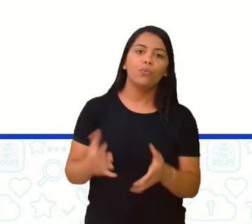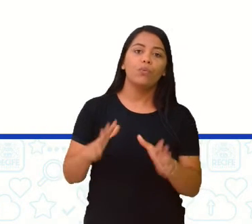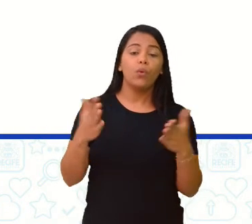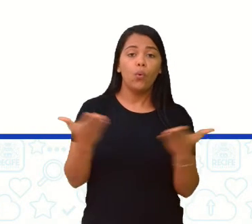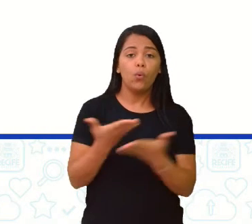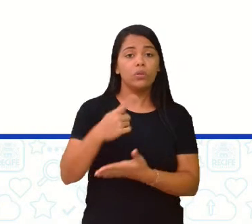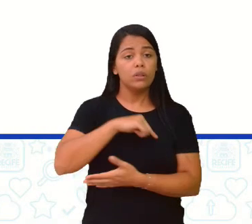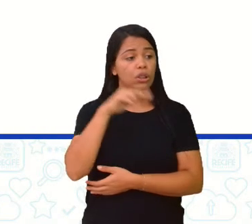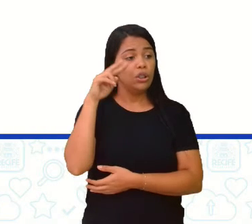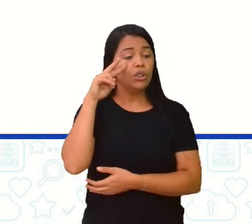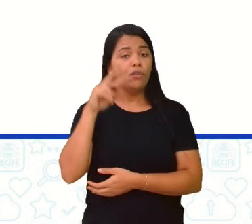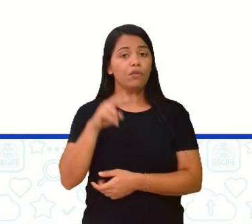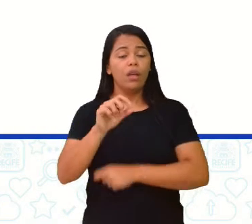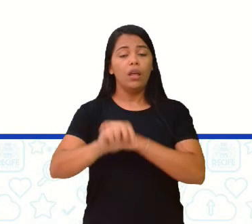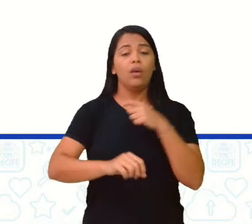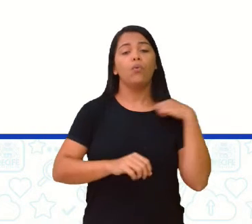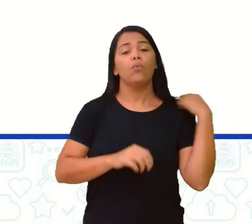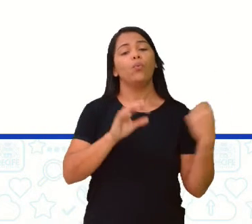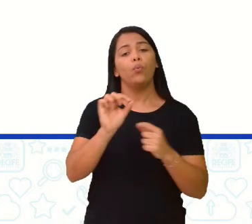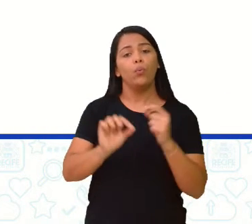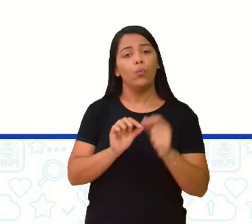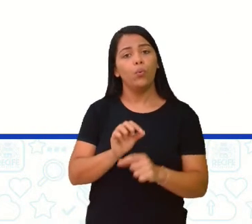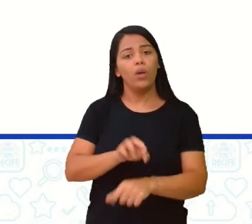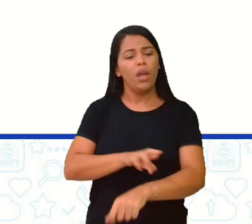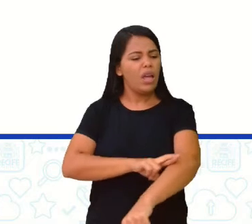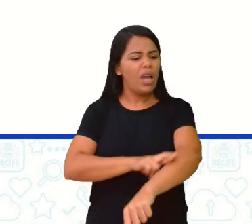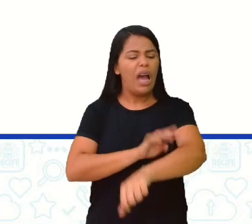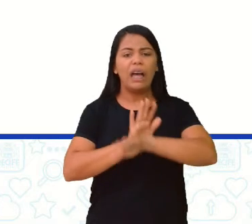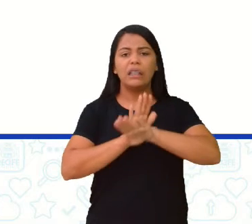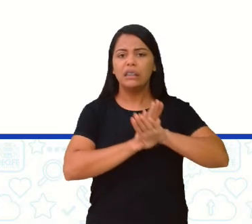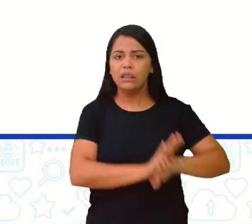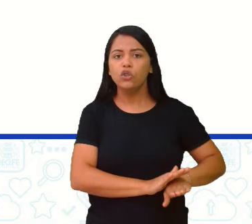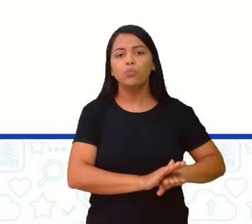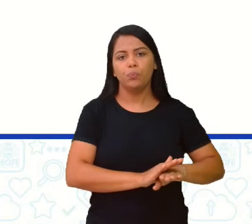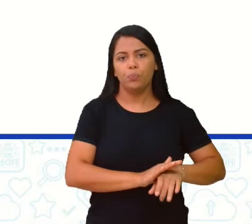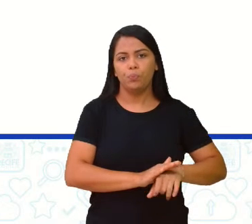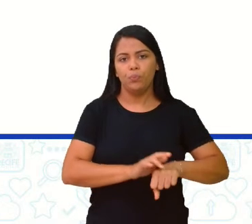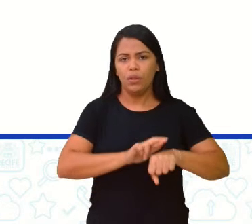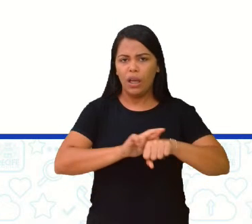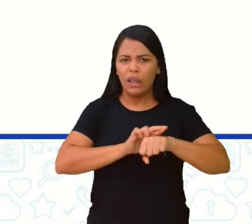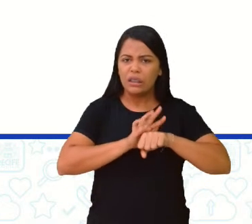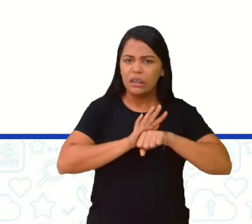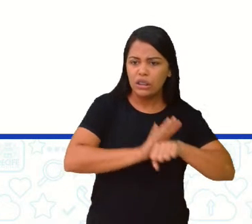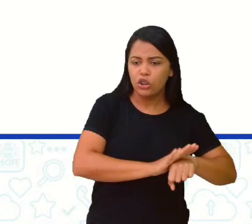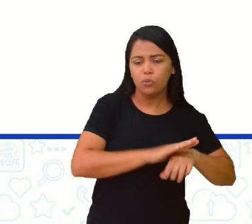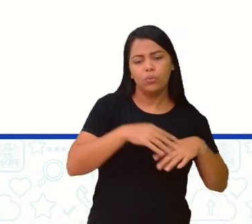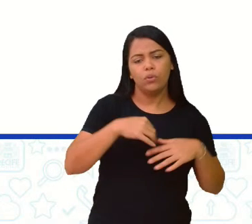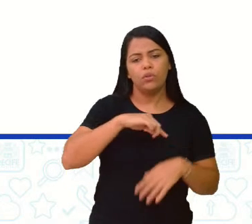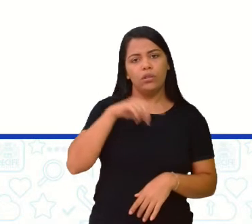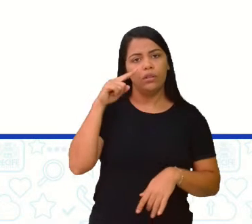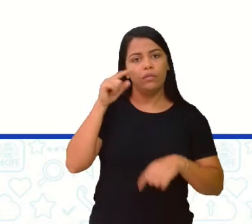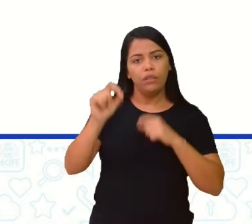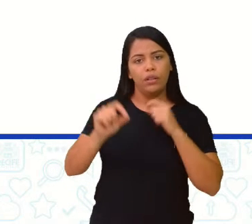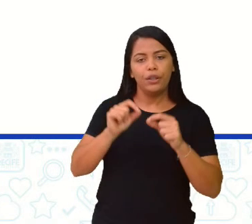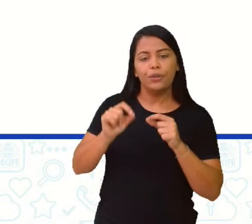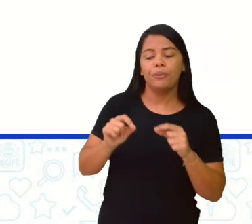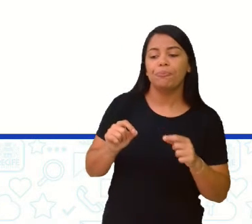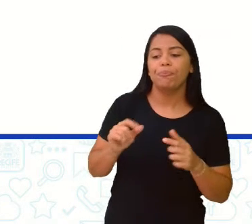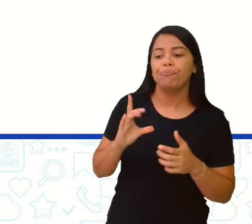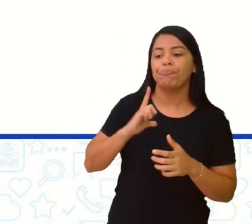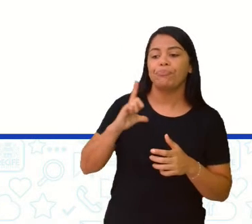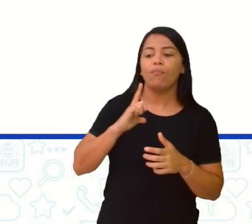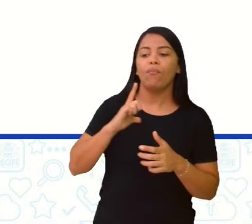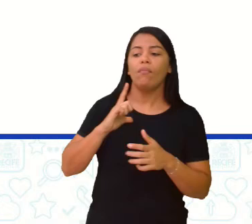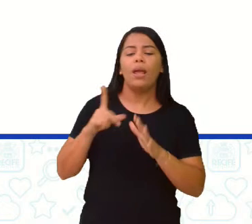enxerga hoje, né, o racismo ambiental, a gente tem hoje por quê? Por causa de uma herança que veio de colonização,